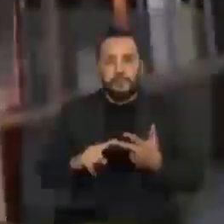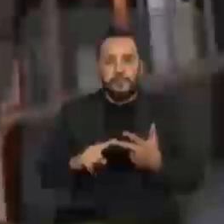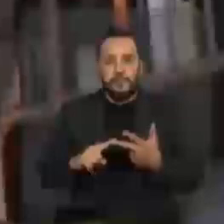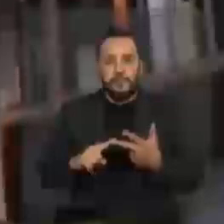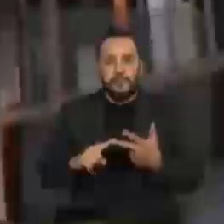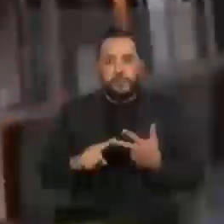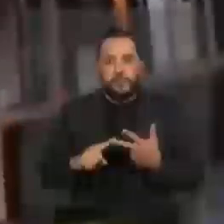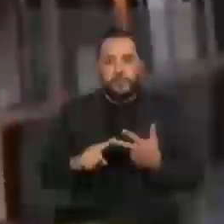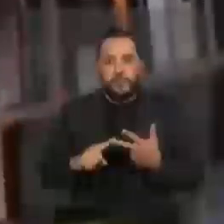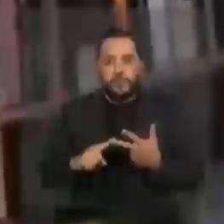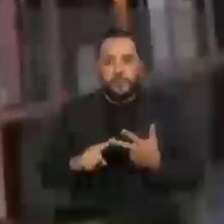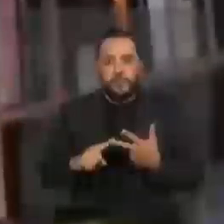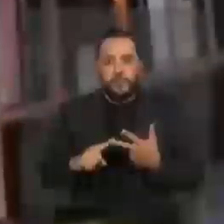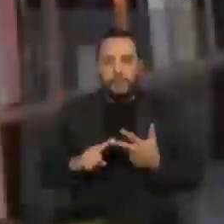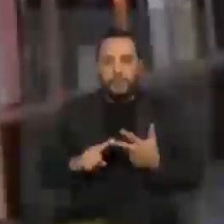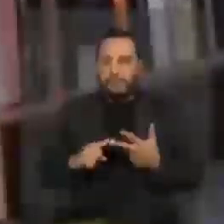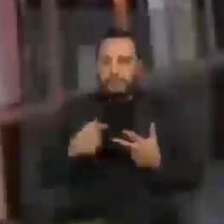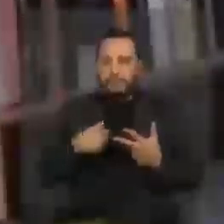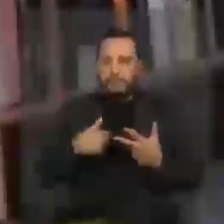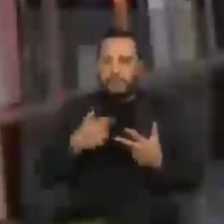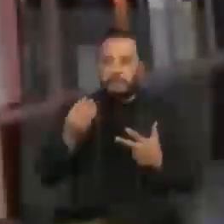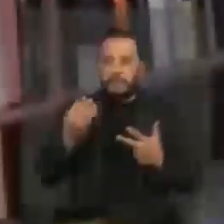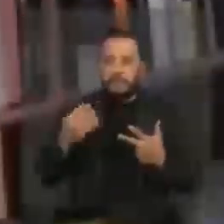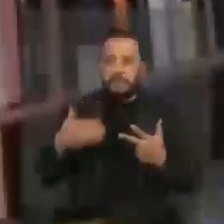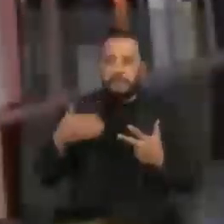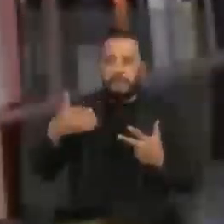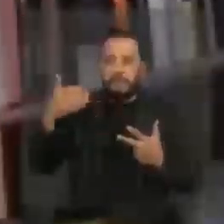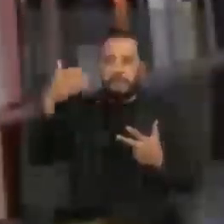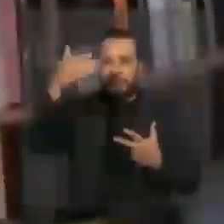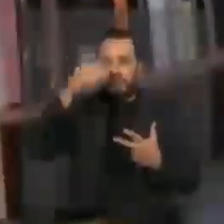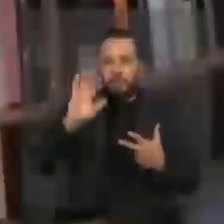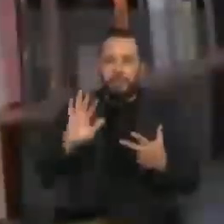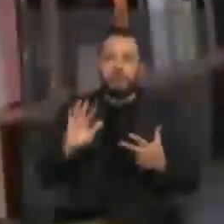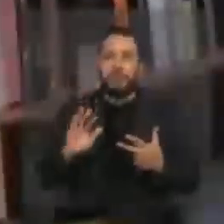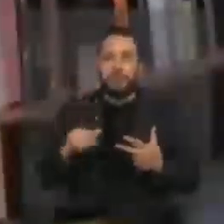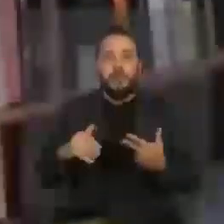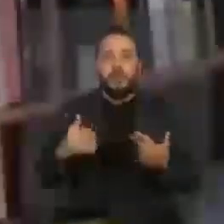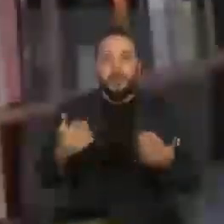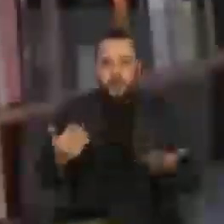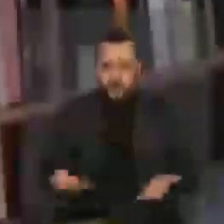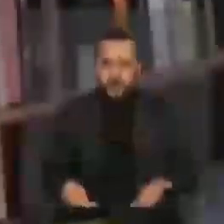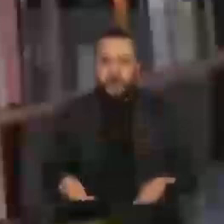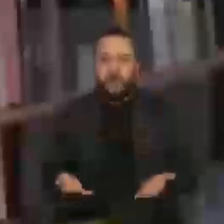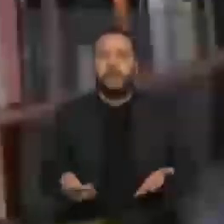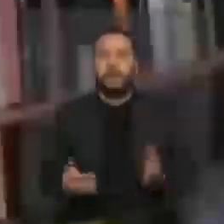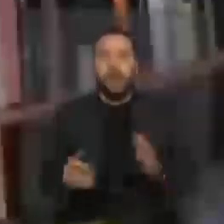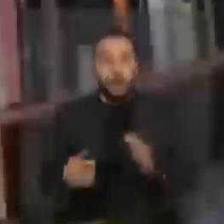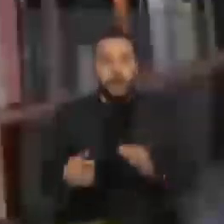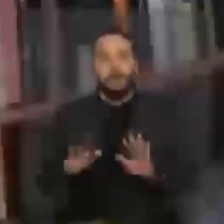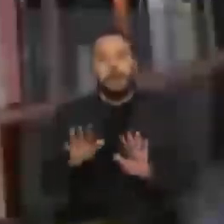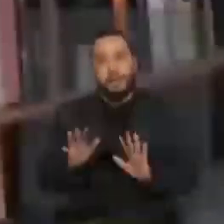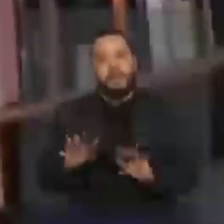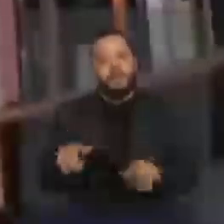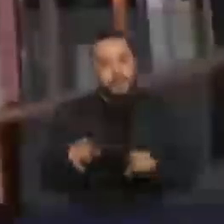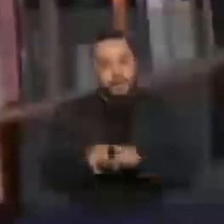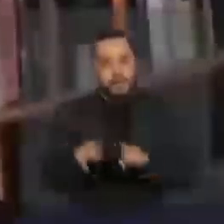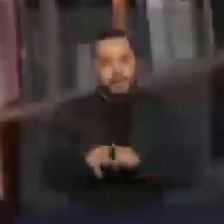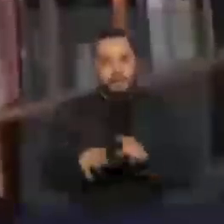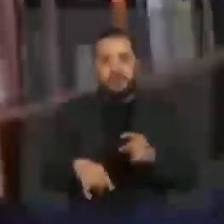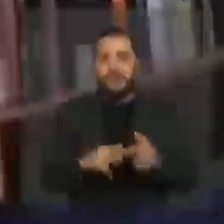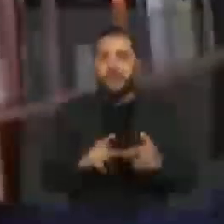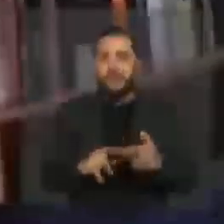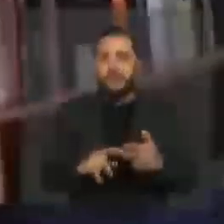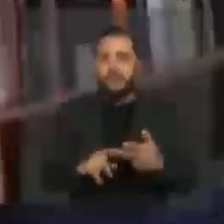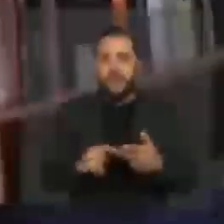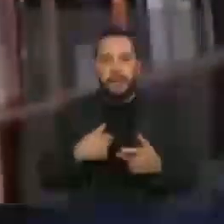Eu estou que nem o vereador Caio aqui, 200 janelas abertas. Mas, enfim, a lei de 2015... e 3,